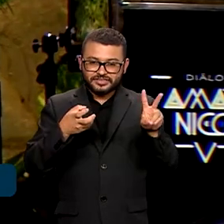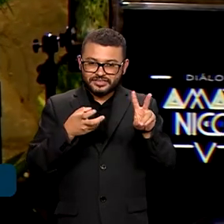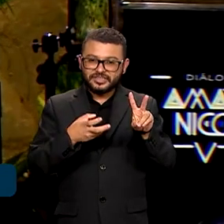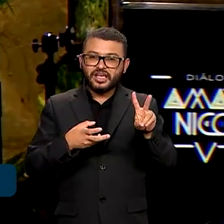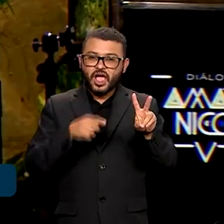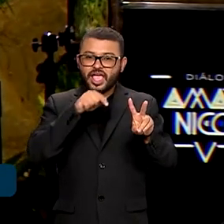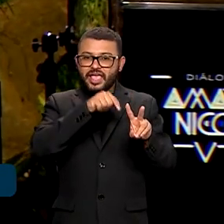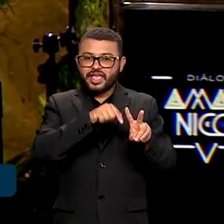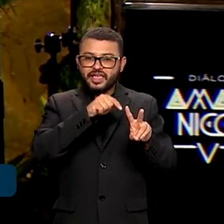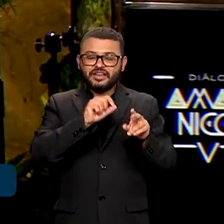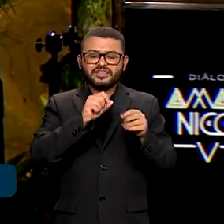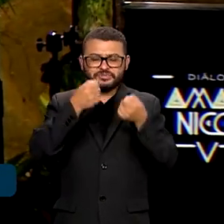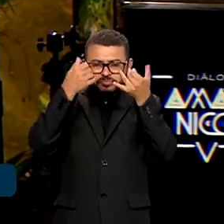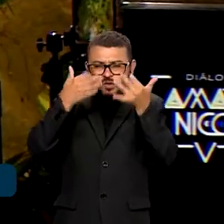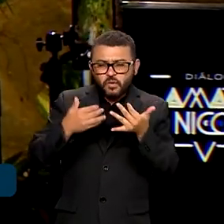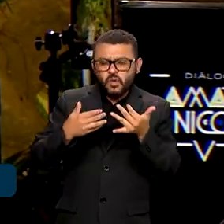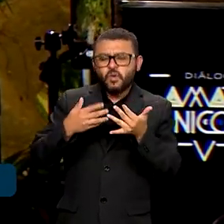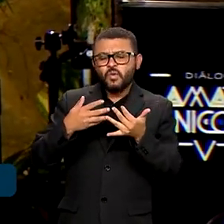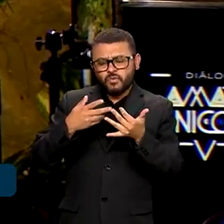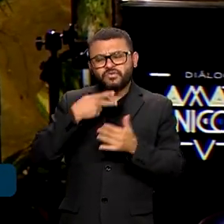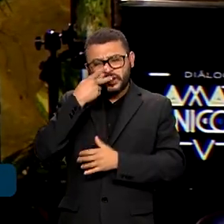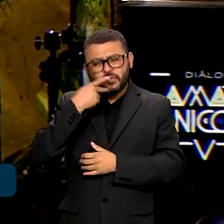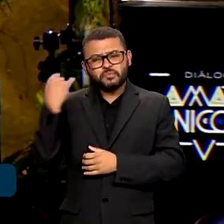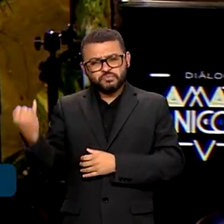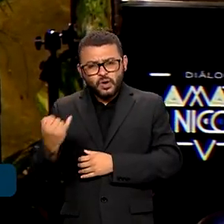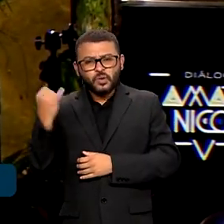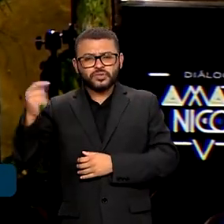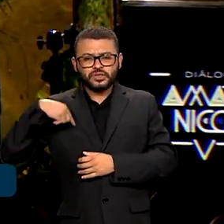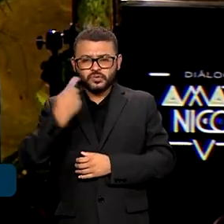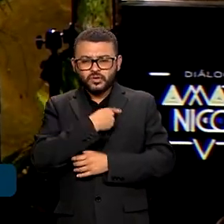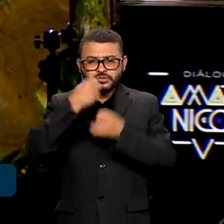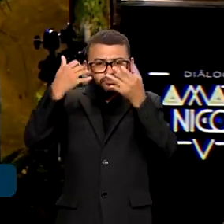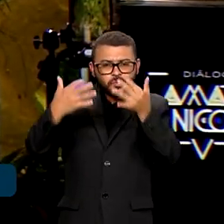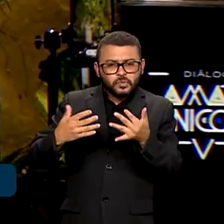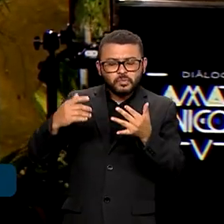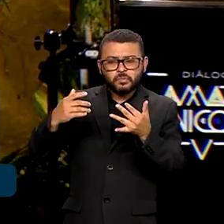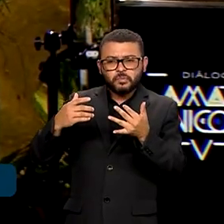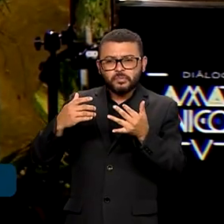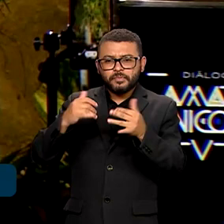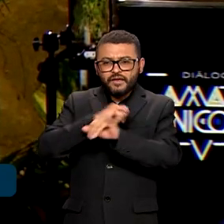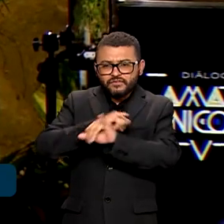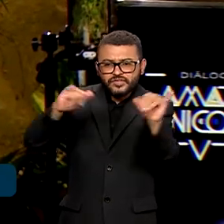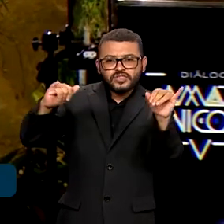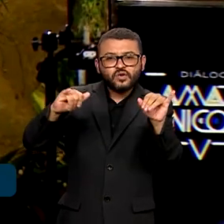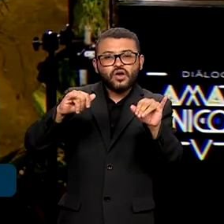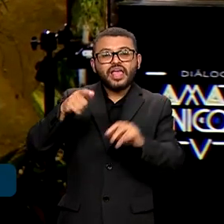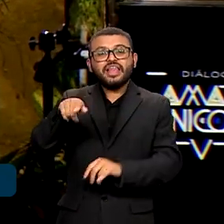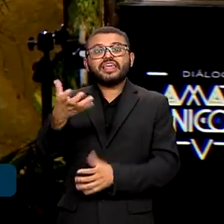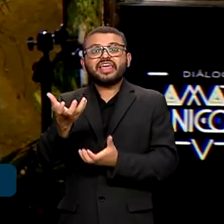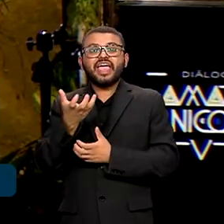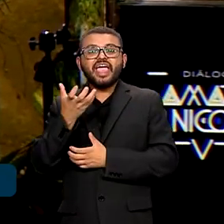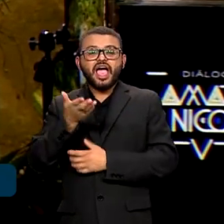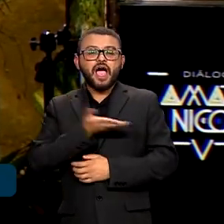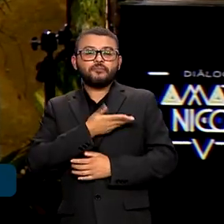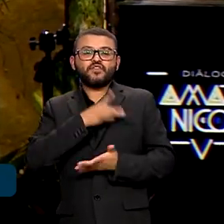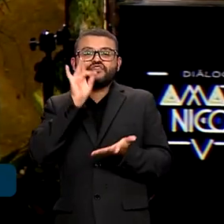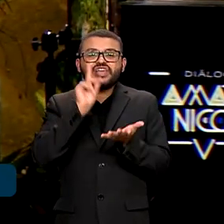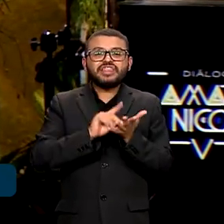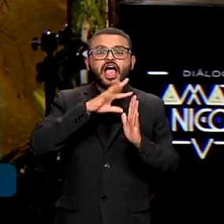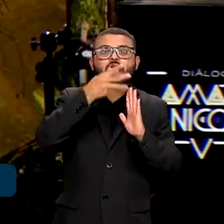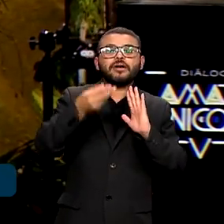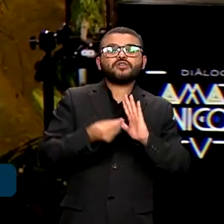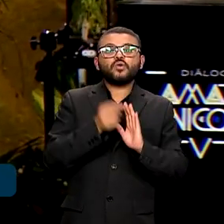de fazer uma fala forte, dizendo para nós o que ele espera dos verdadeiros amigos da